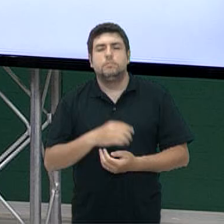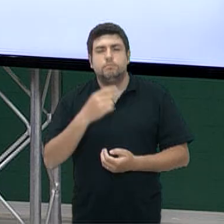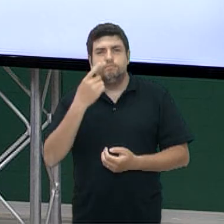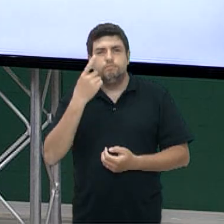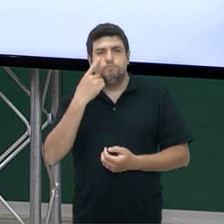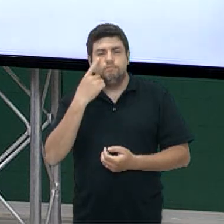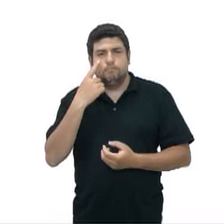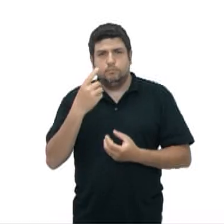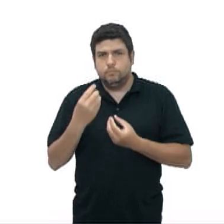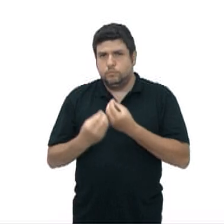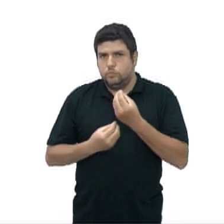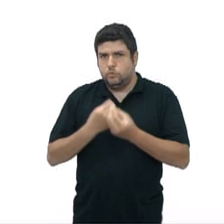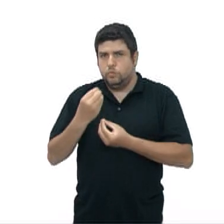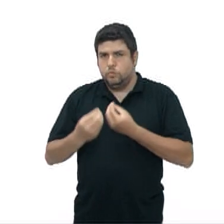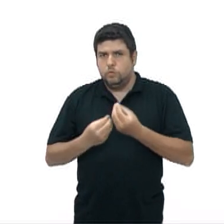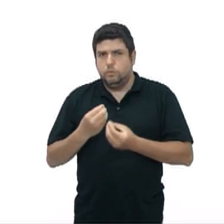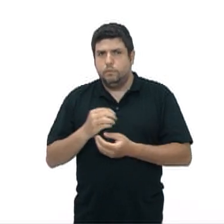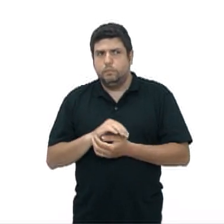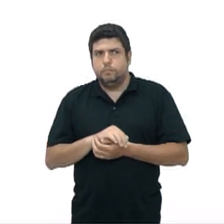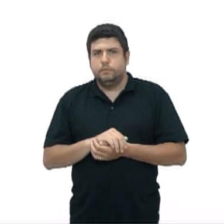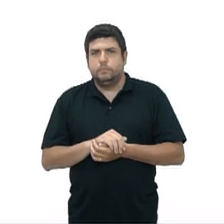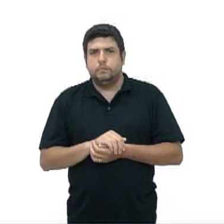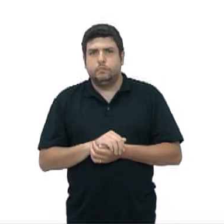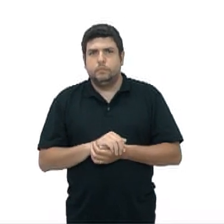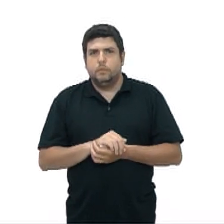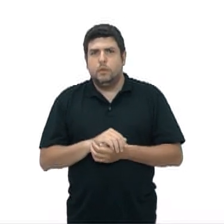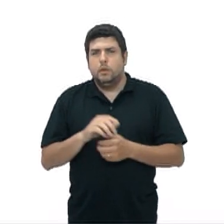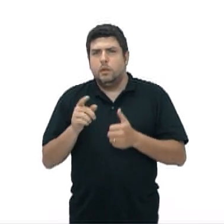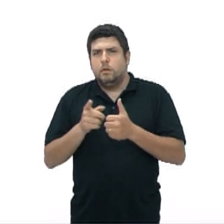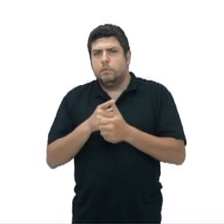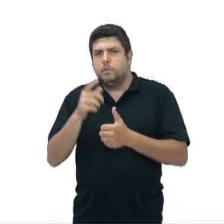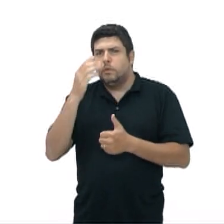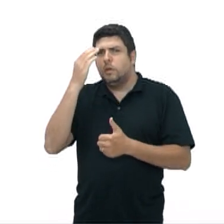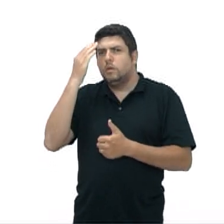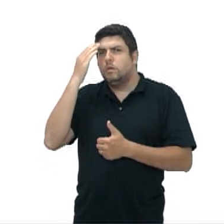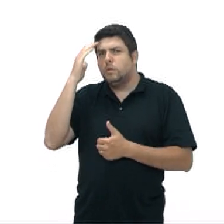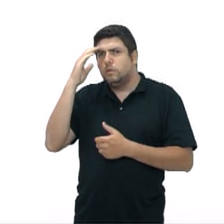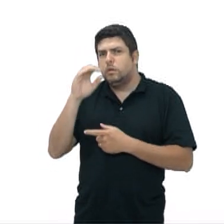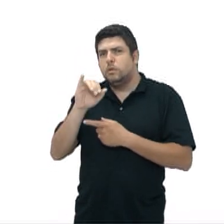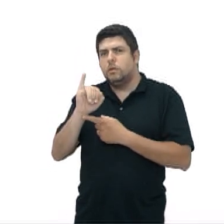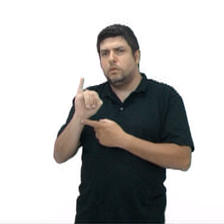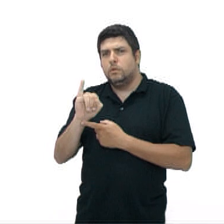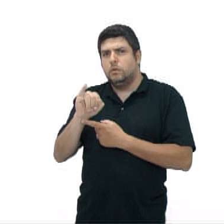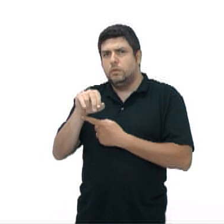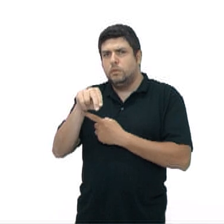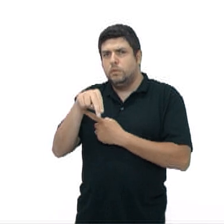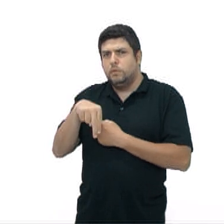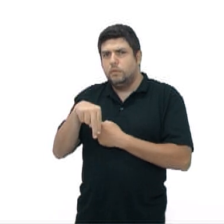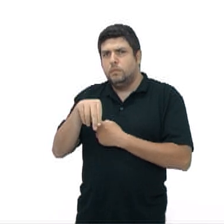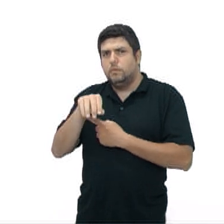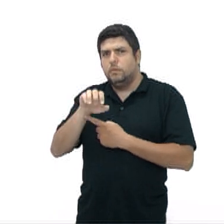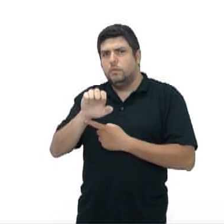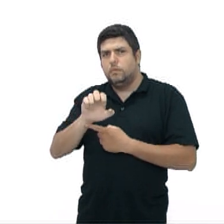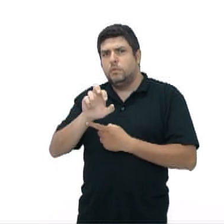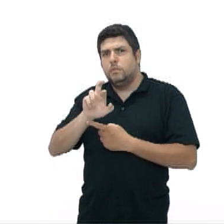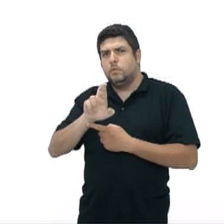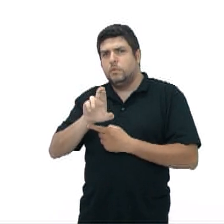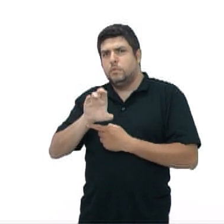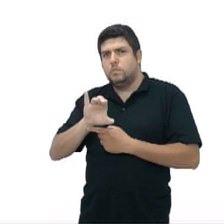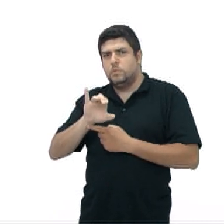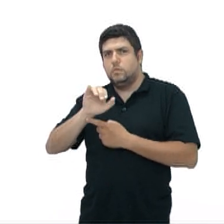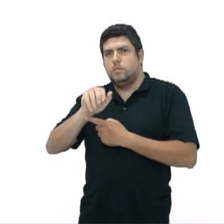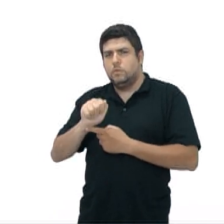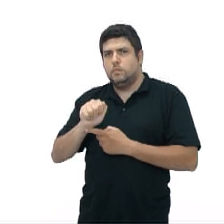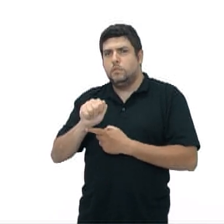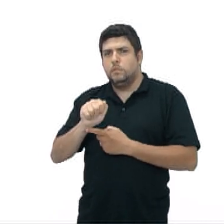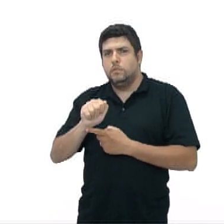conceitos. Bem, primeiro vamos entender o que é inércia, né? Para quem aqueles que não entenderam ainda, aqueles que estão vendo a nossa aula aqui